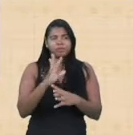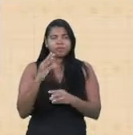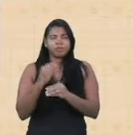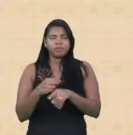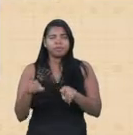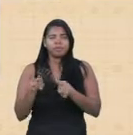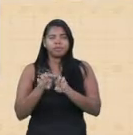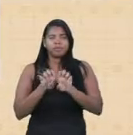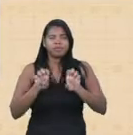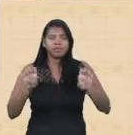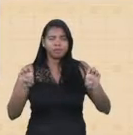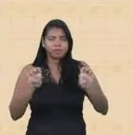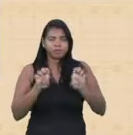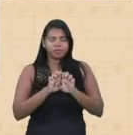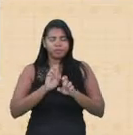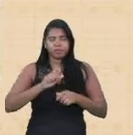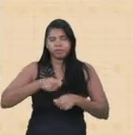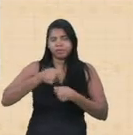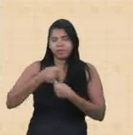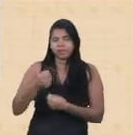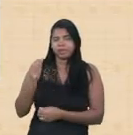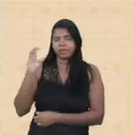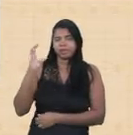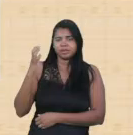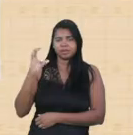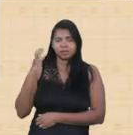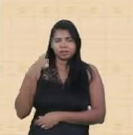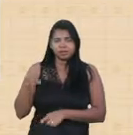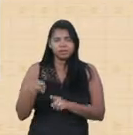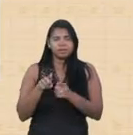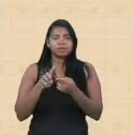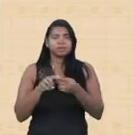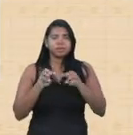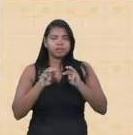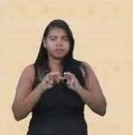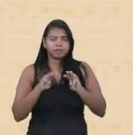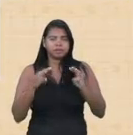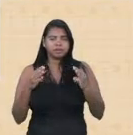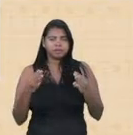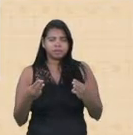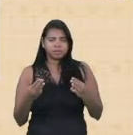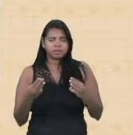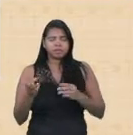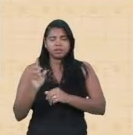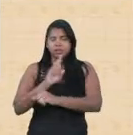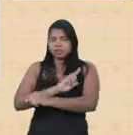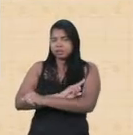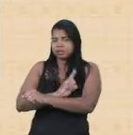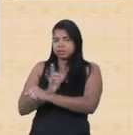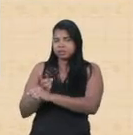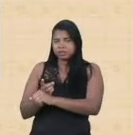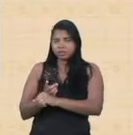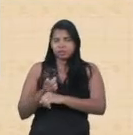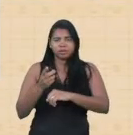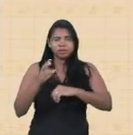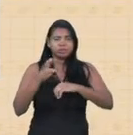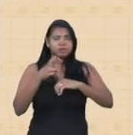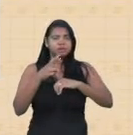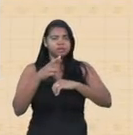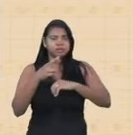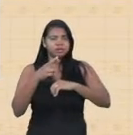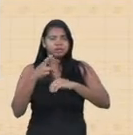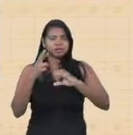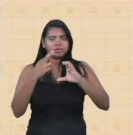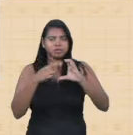da força centrípeta, massa, velocidade ao quadrado dividido pelo raio. Só toma cuidado para não trocar com